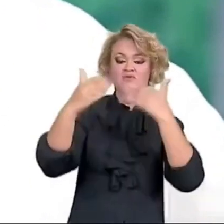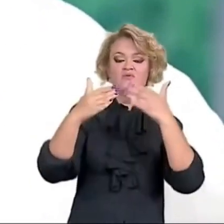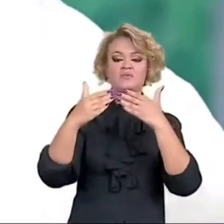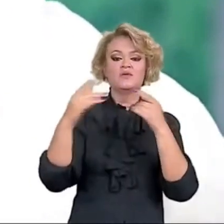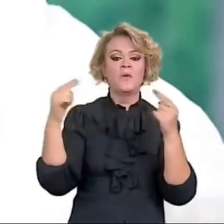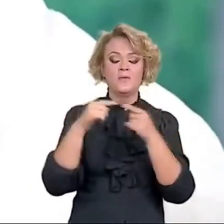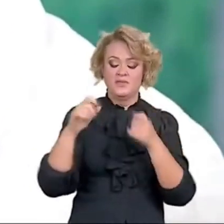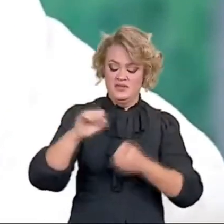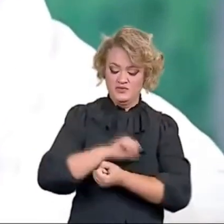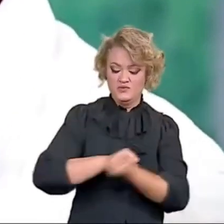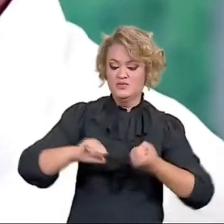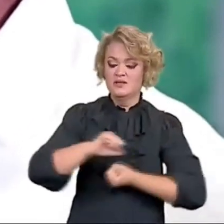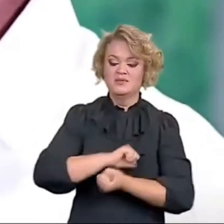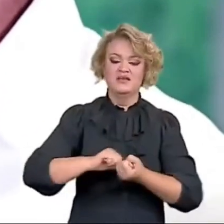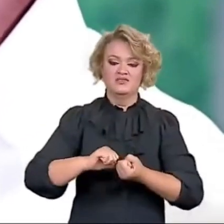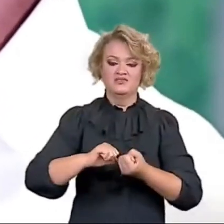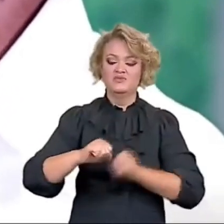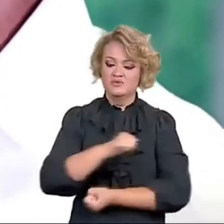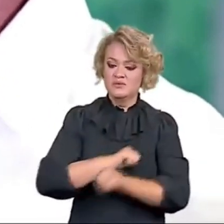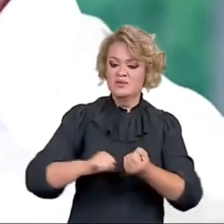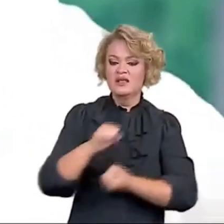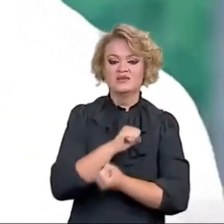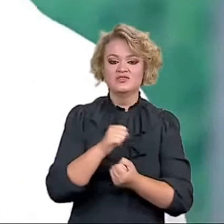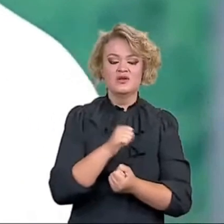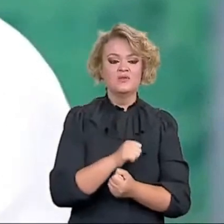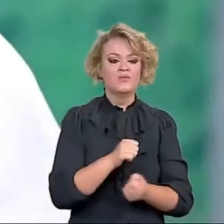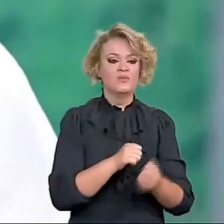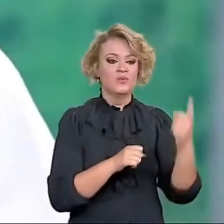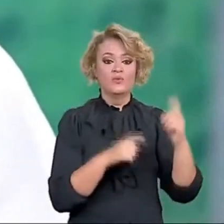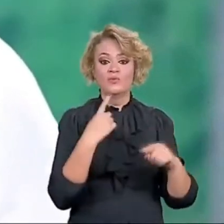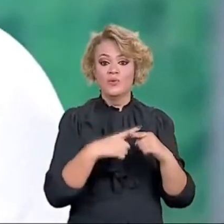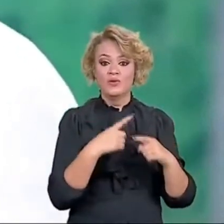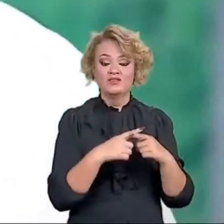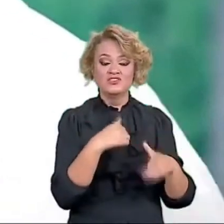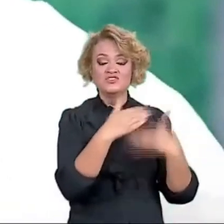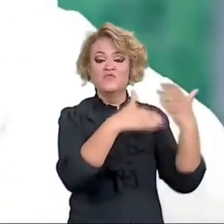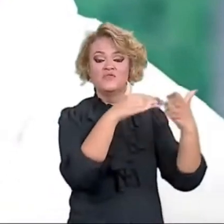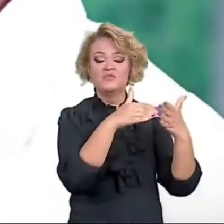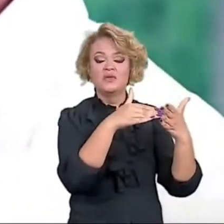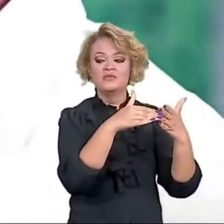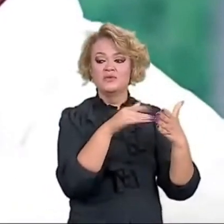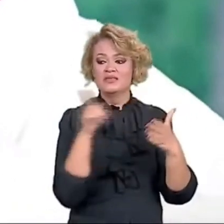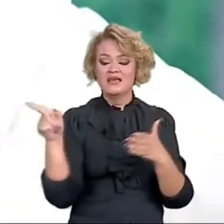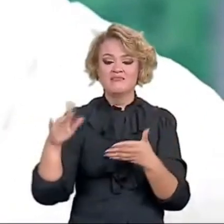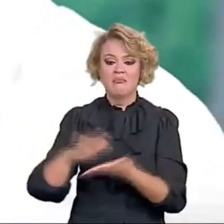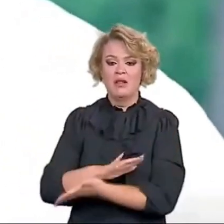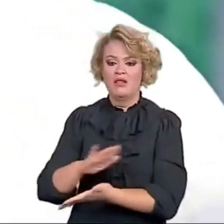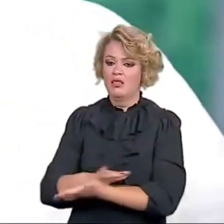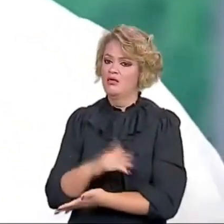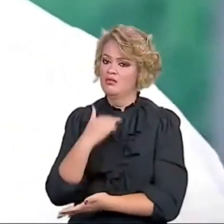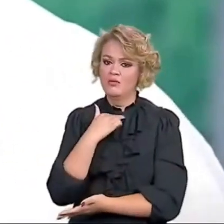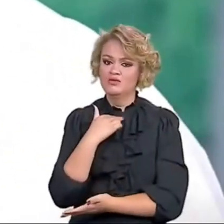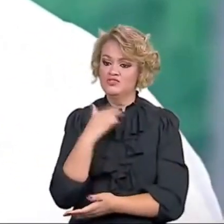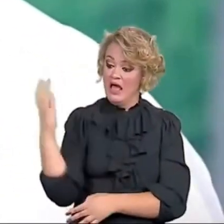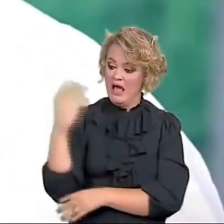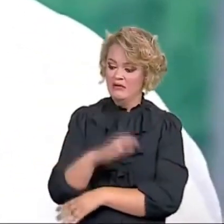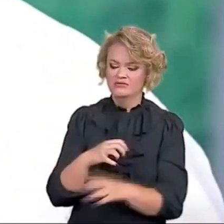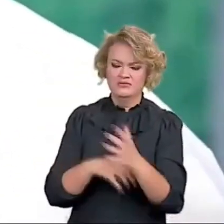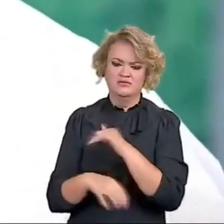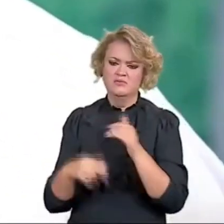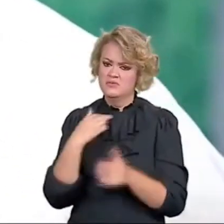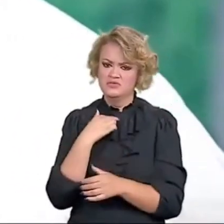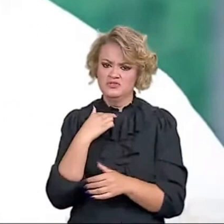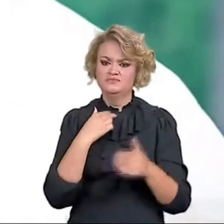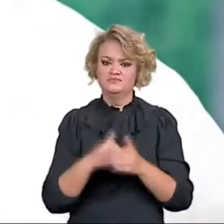junto, porque você não pode ter nenhum modelo de desenvolvimento que signifique destruir uma árvore. Você tem que mostrar